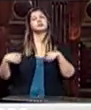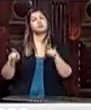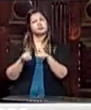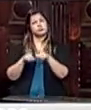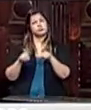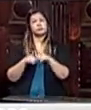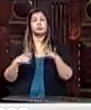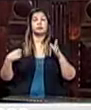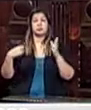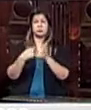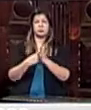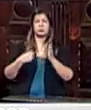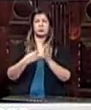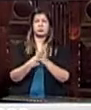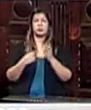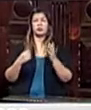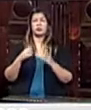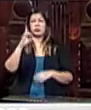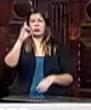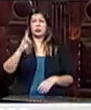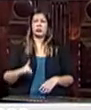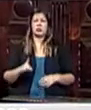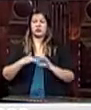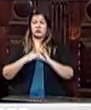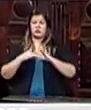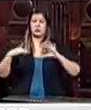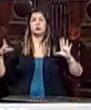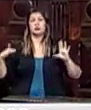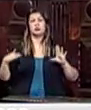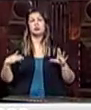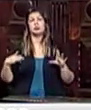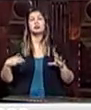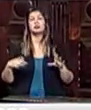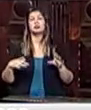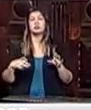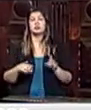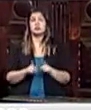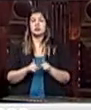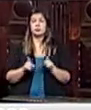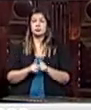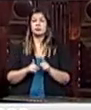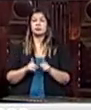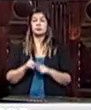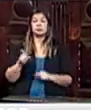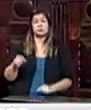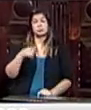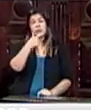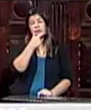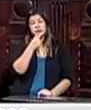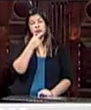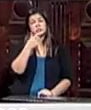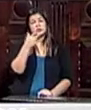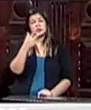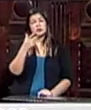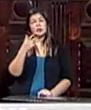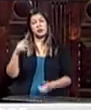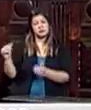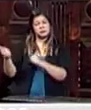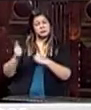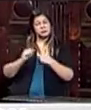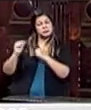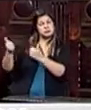lutador na defesa das liberdades democráticas, um homem que se dizia perseguido